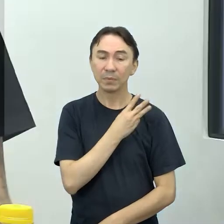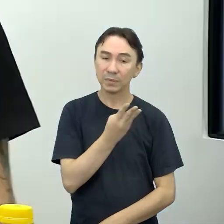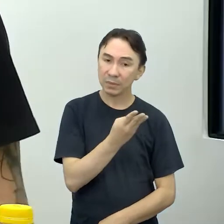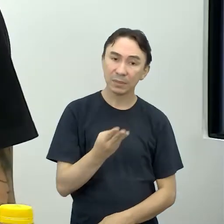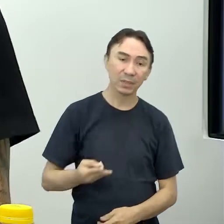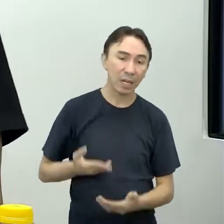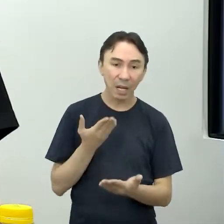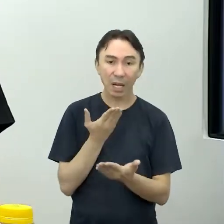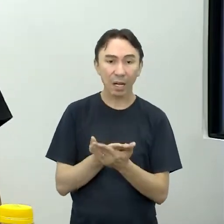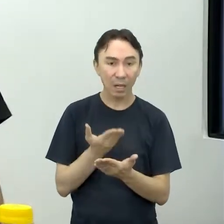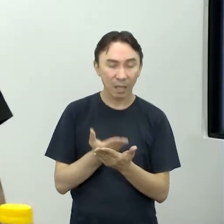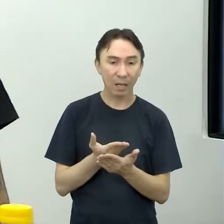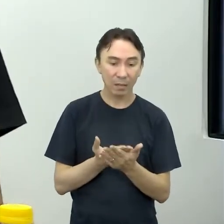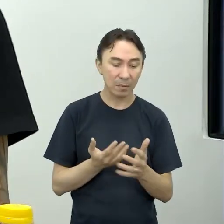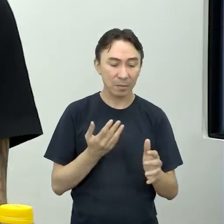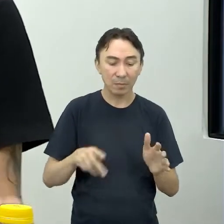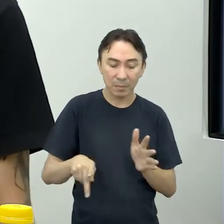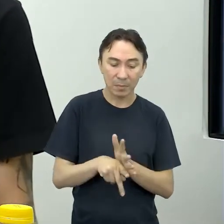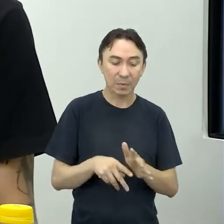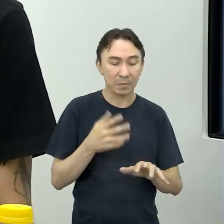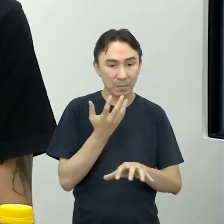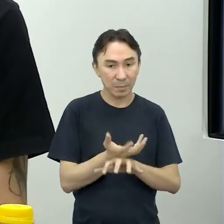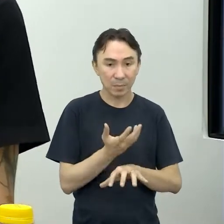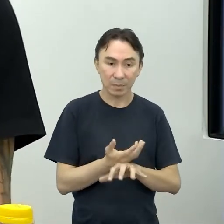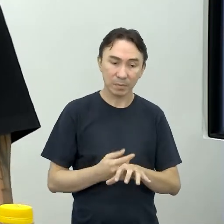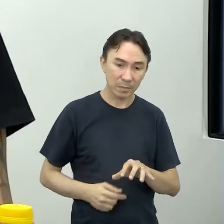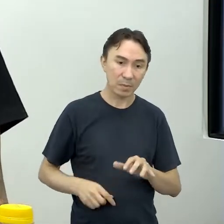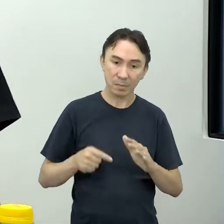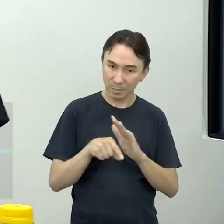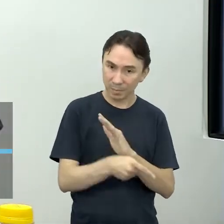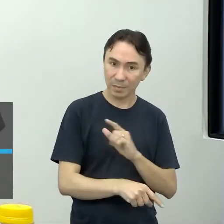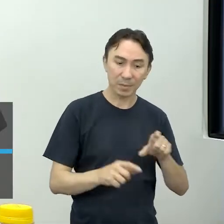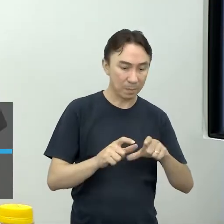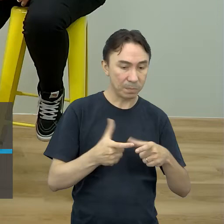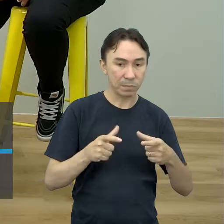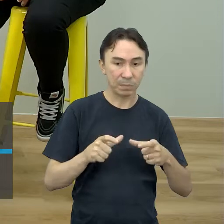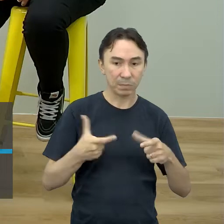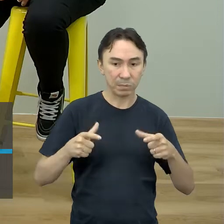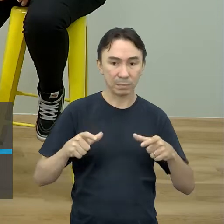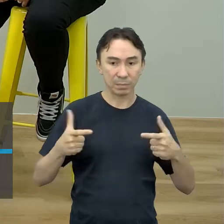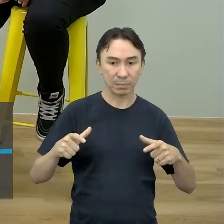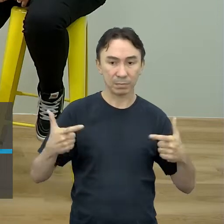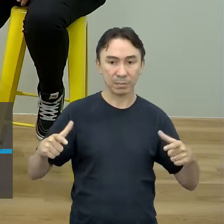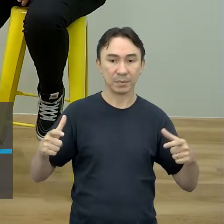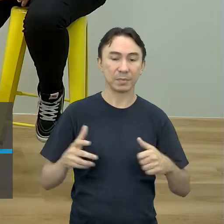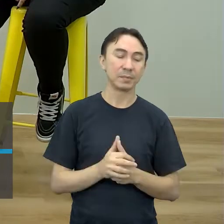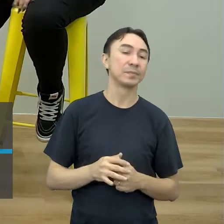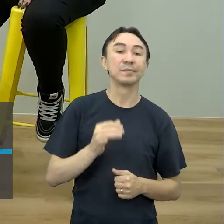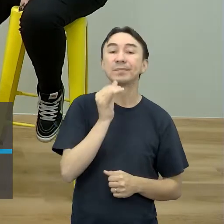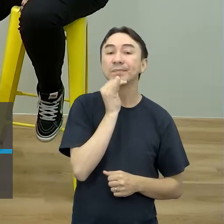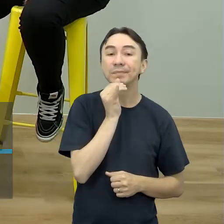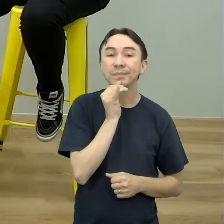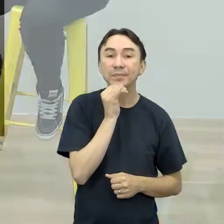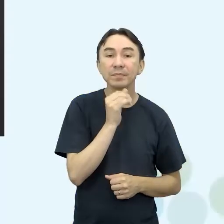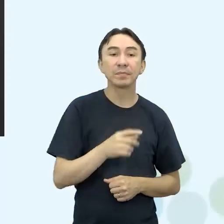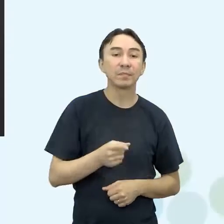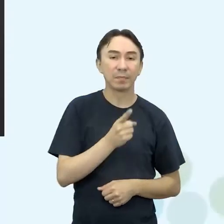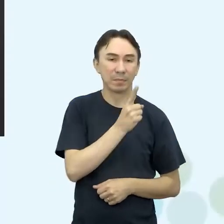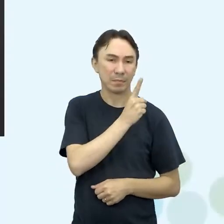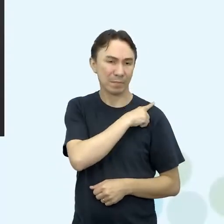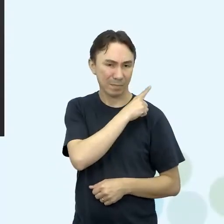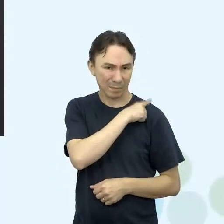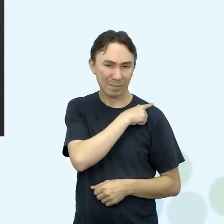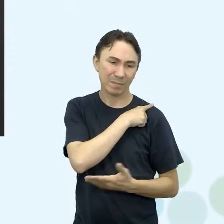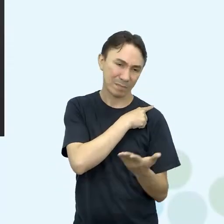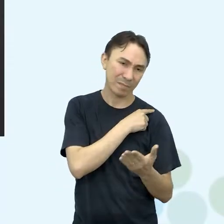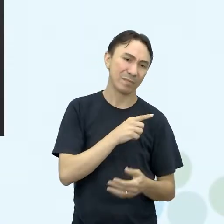ter desses aprofundamentos, né? O aprofundamento que vocês escolheram de Ciências da Natureza. Então a gente tem aí na primeira série, o que vocês já estão